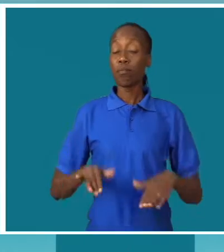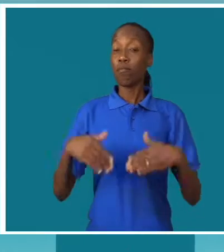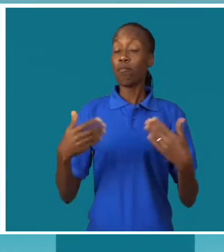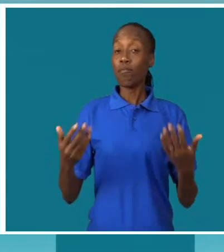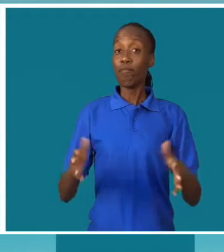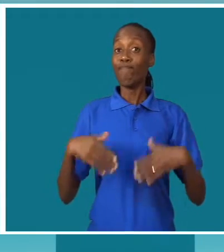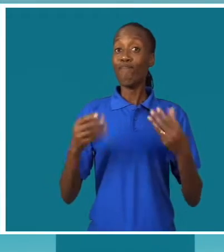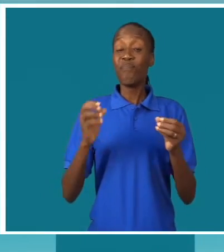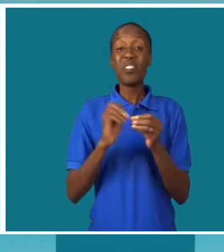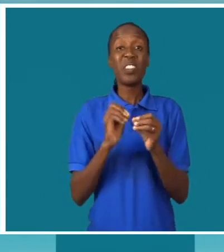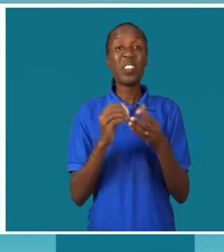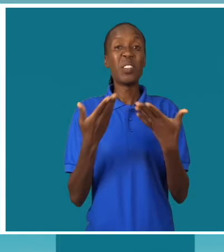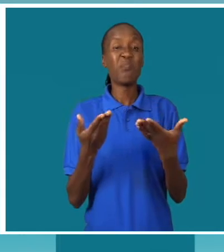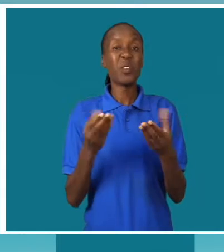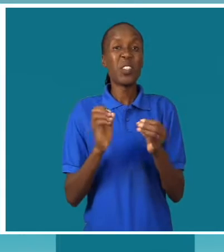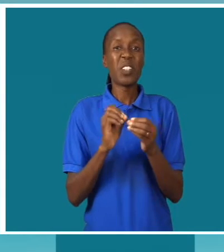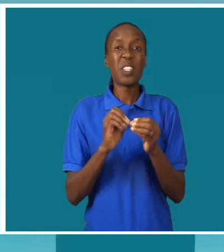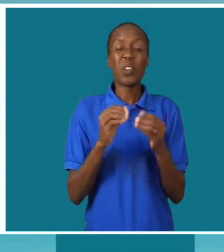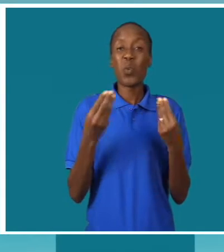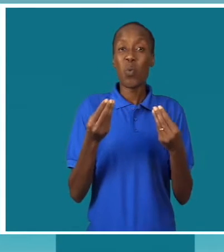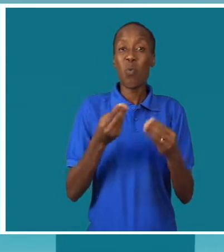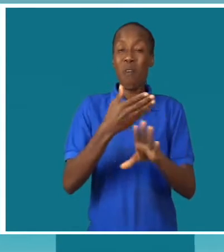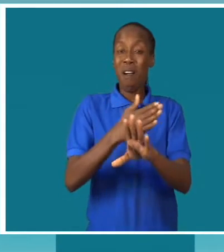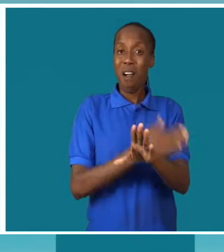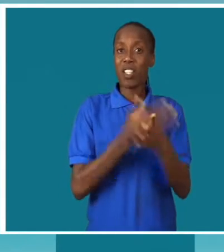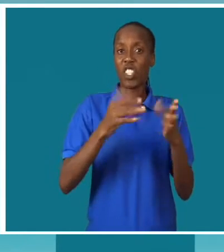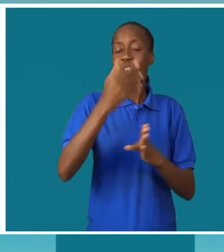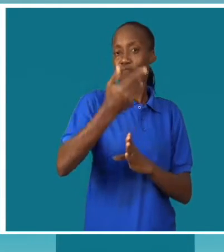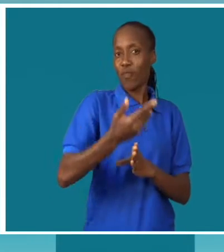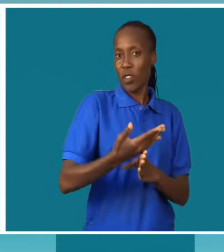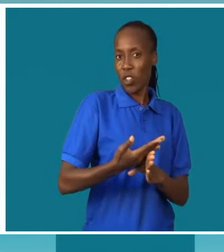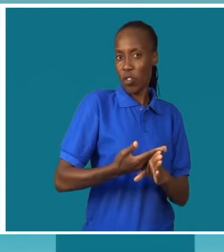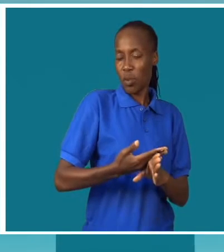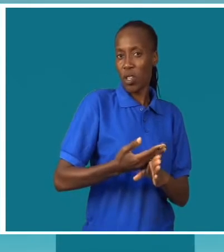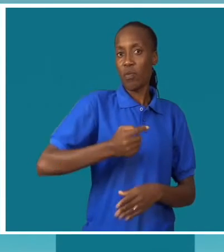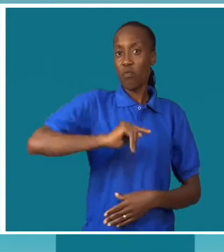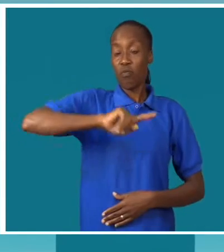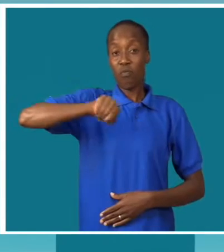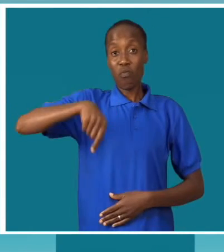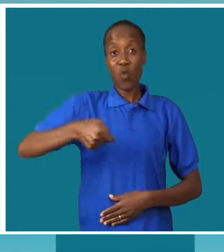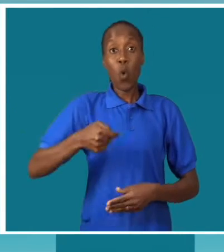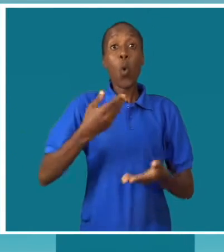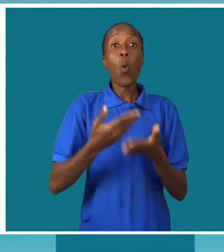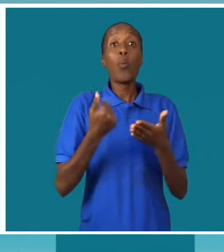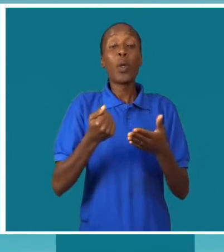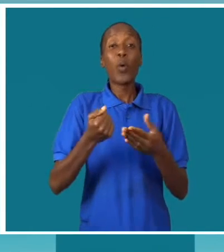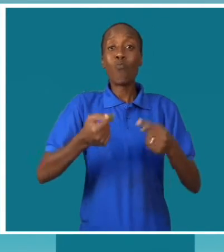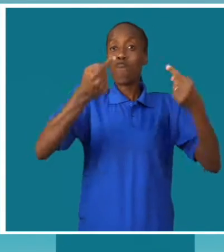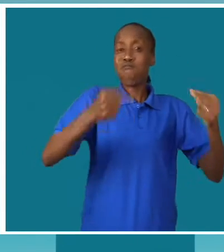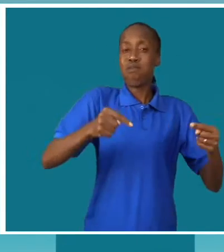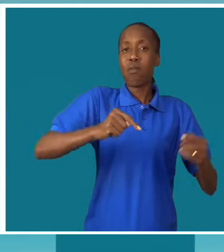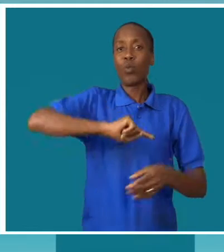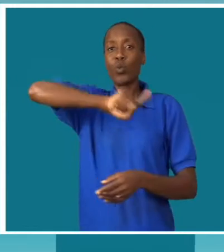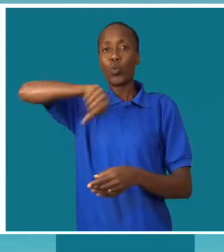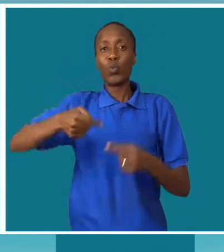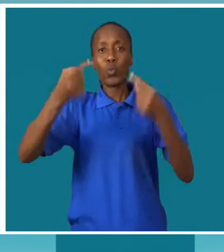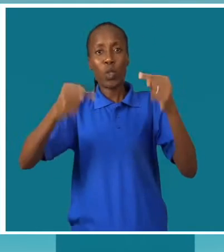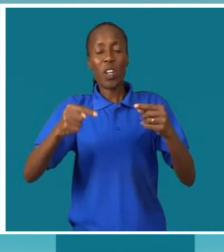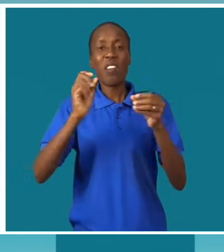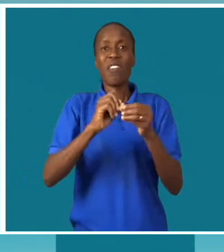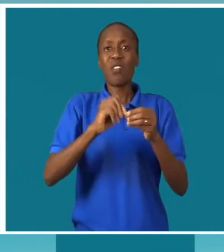Não vai haver assim como nós atuamos, porque todo contra todo é onde que